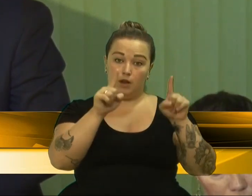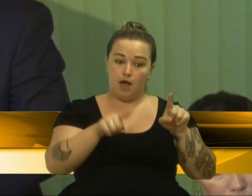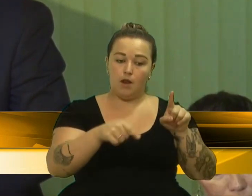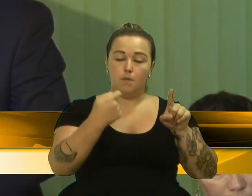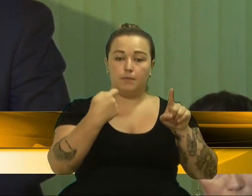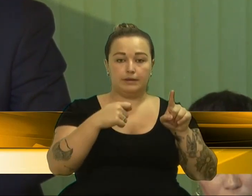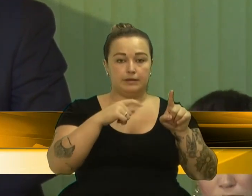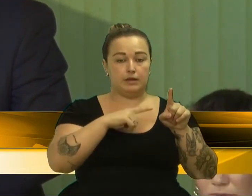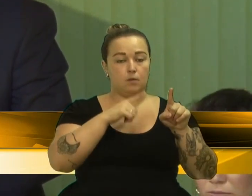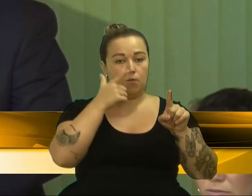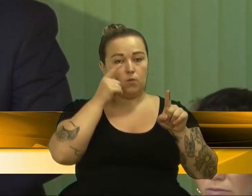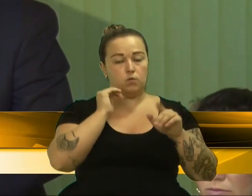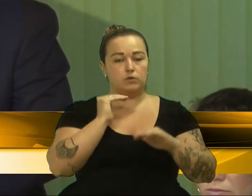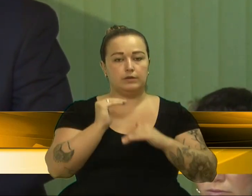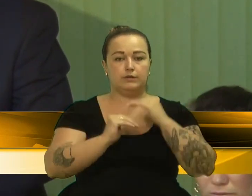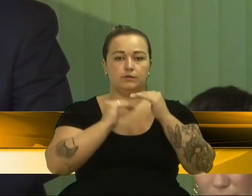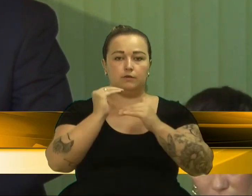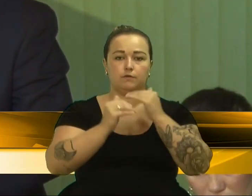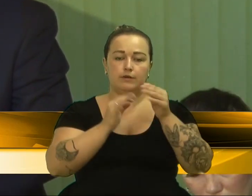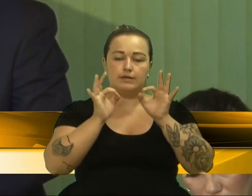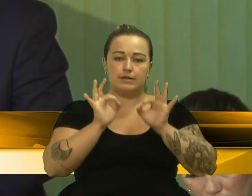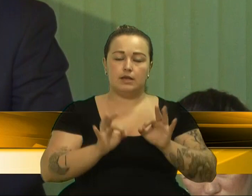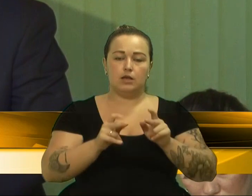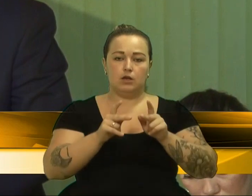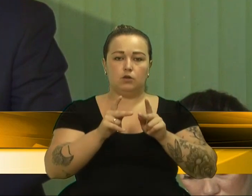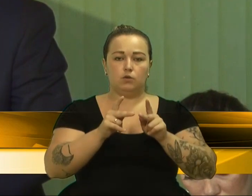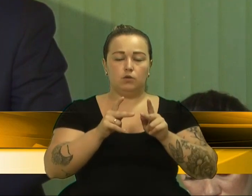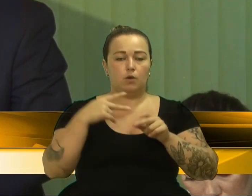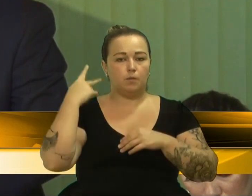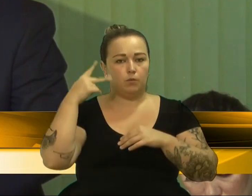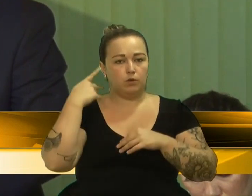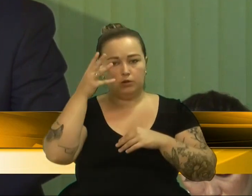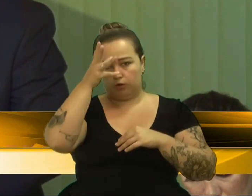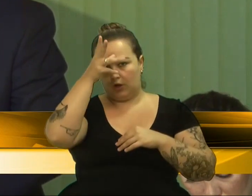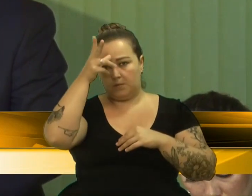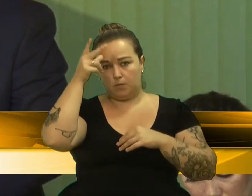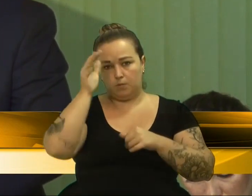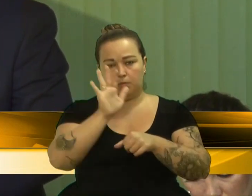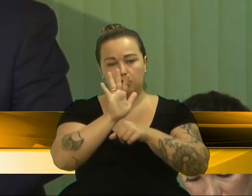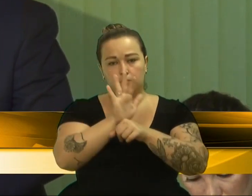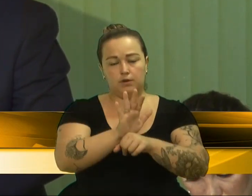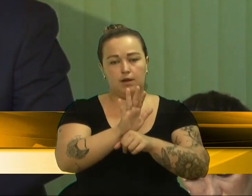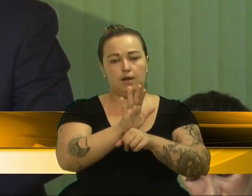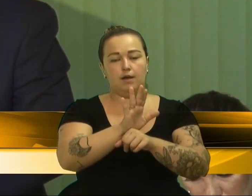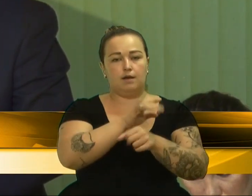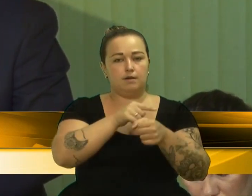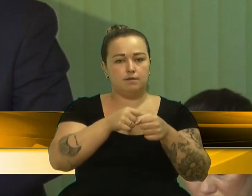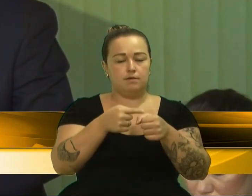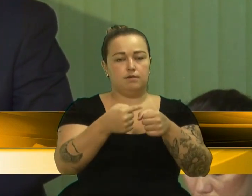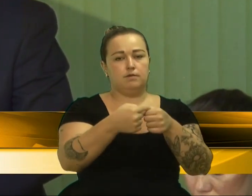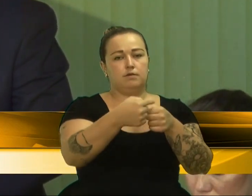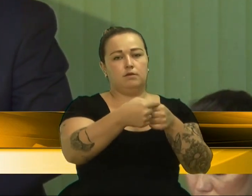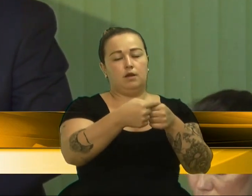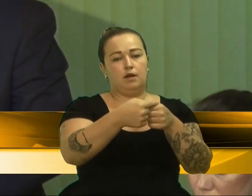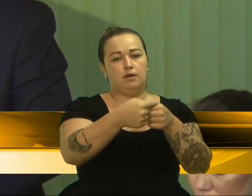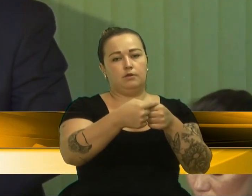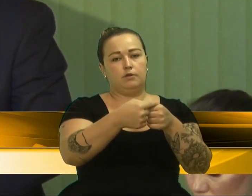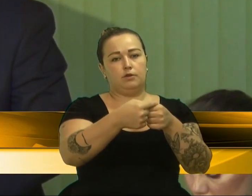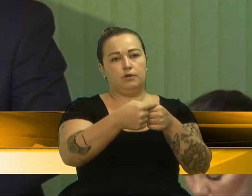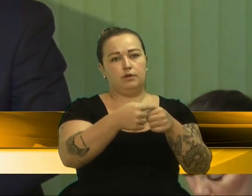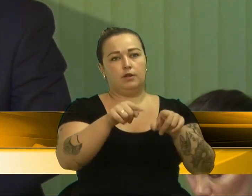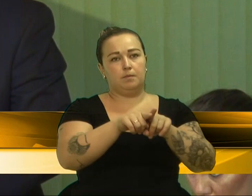de políticas públicas instituídas pelos entes federados, em consonância com o Sistema Único de Assistência Social, e entre as necessidades está o pleno